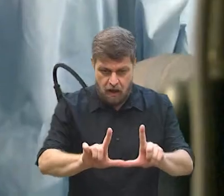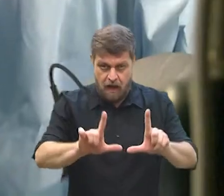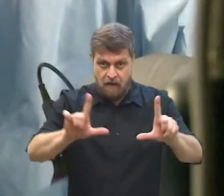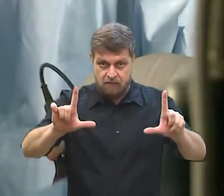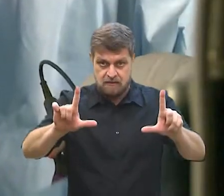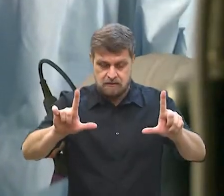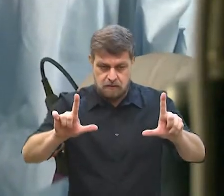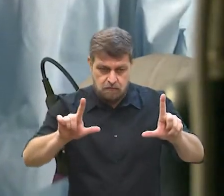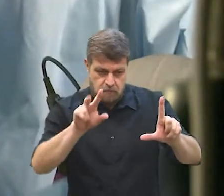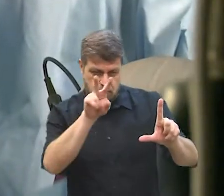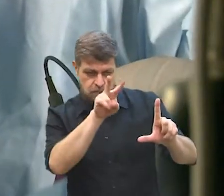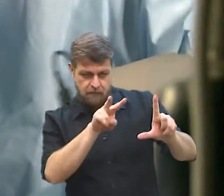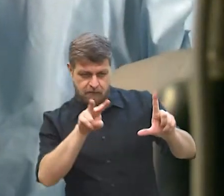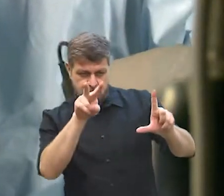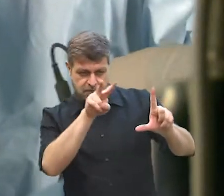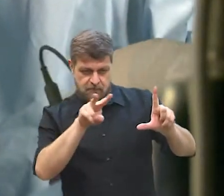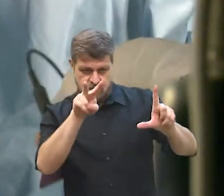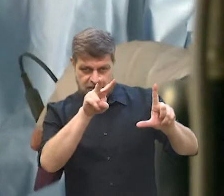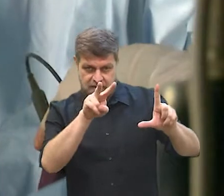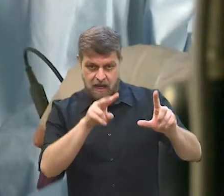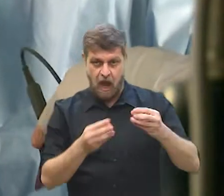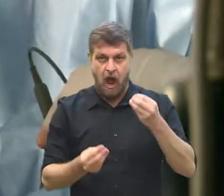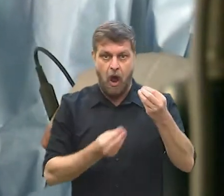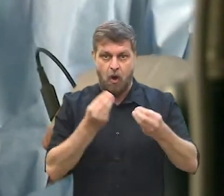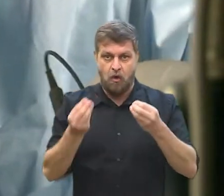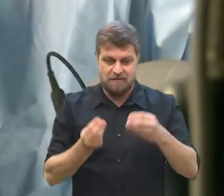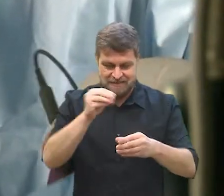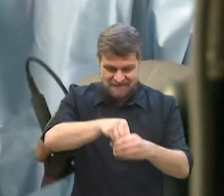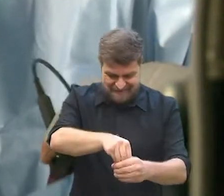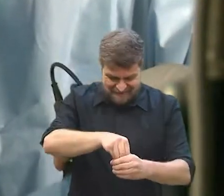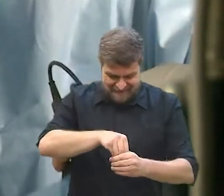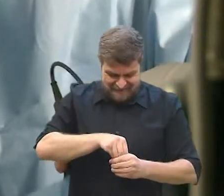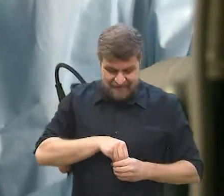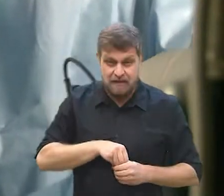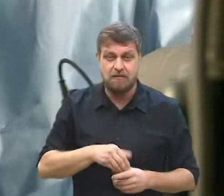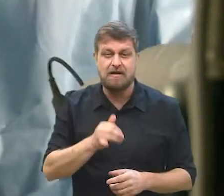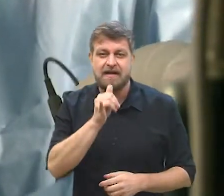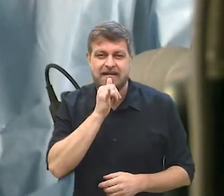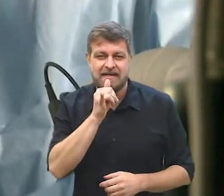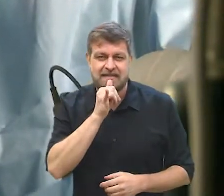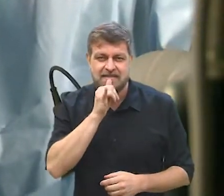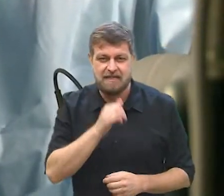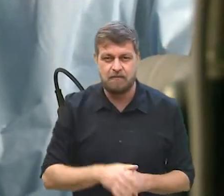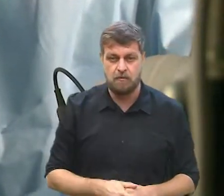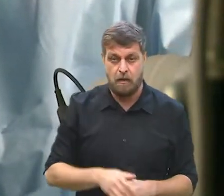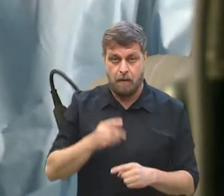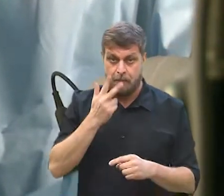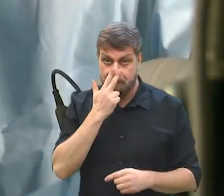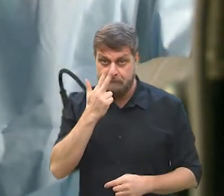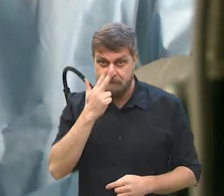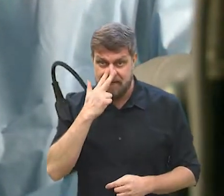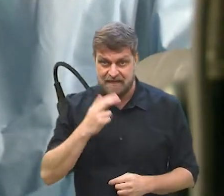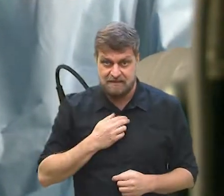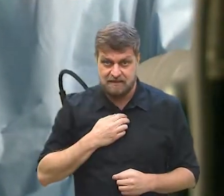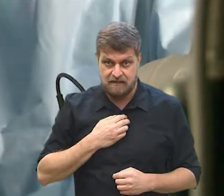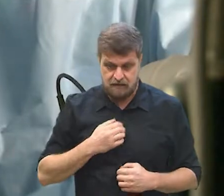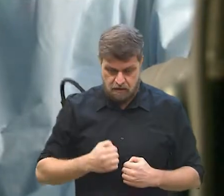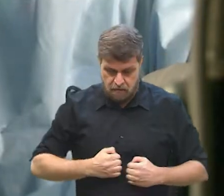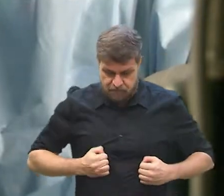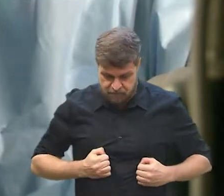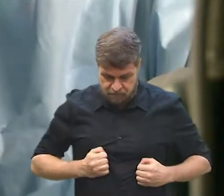ampliada e ela é tridimensional. Então, assim, por exemplo, ele tem mais, é como se realmente ele estivesse